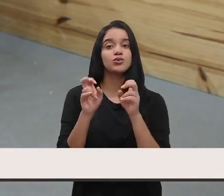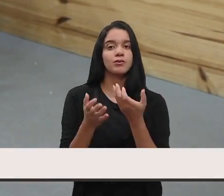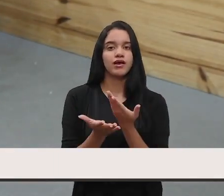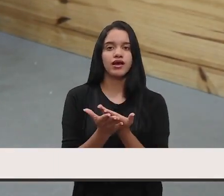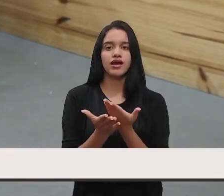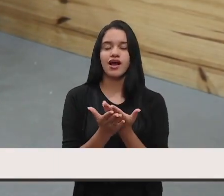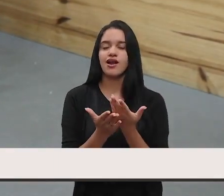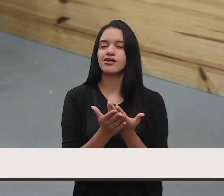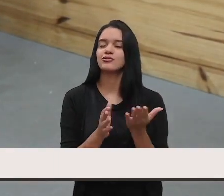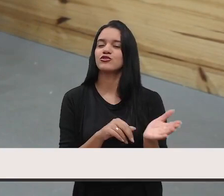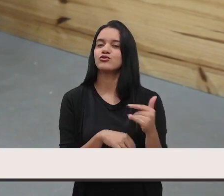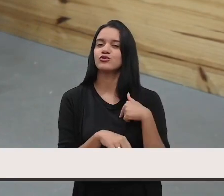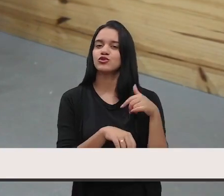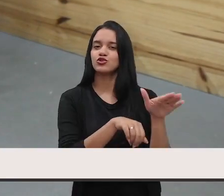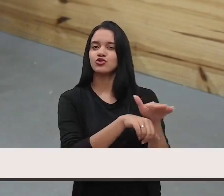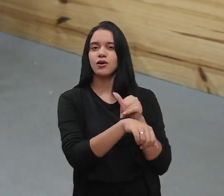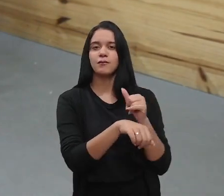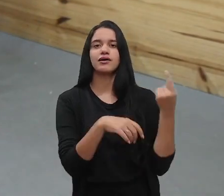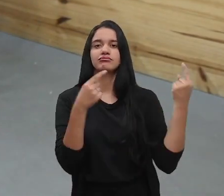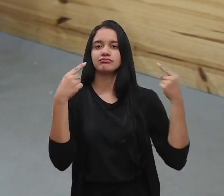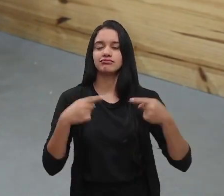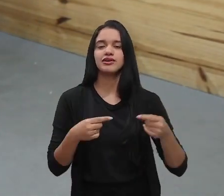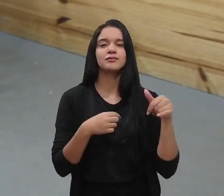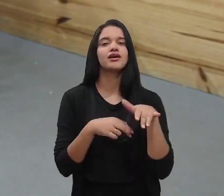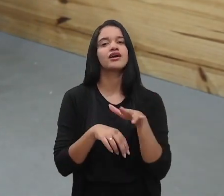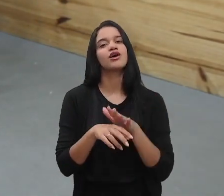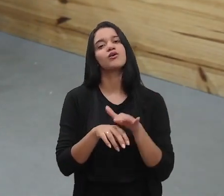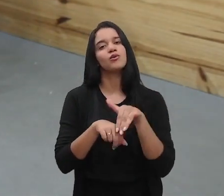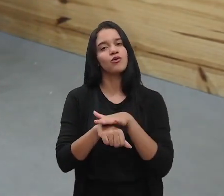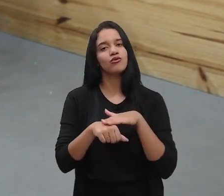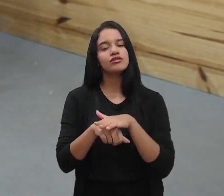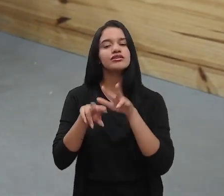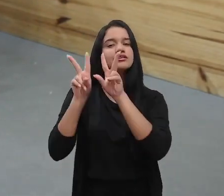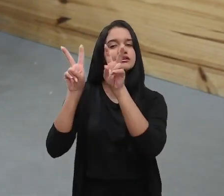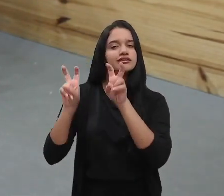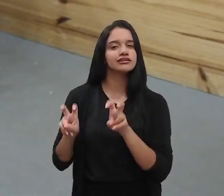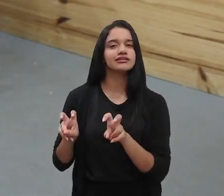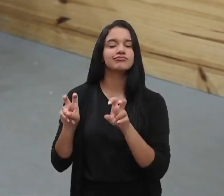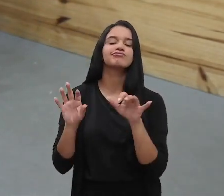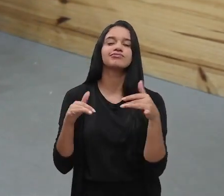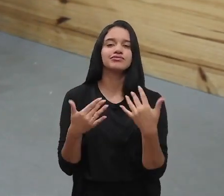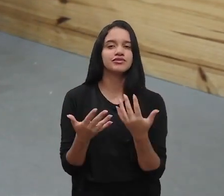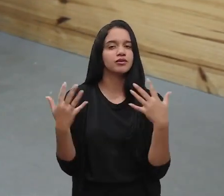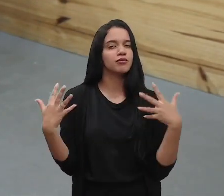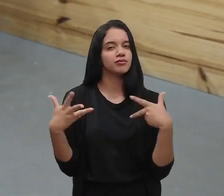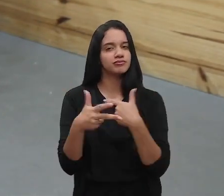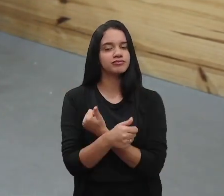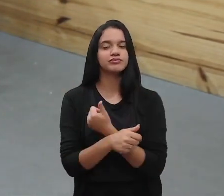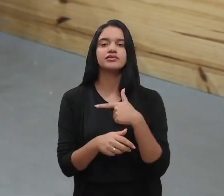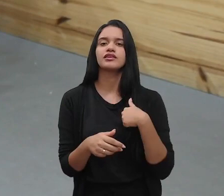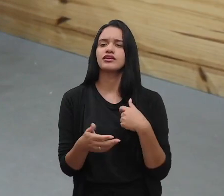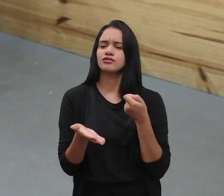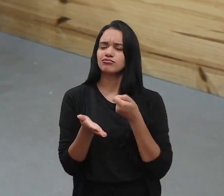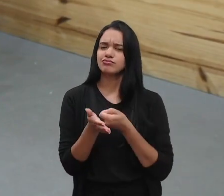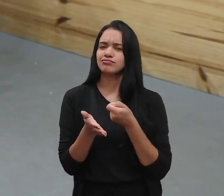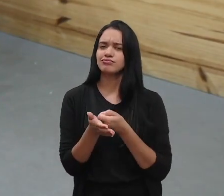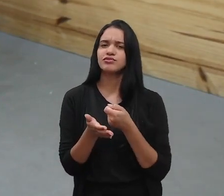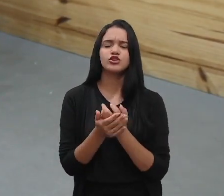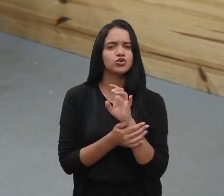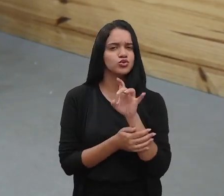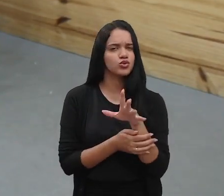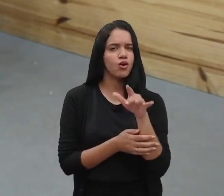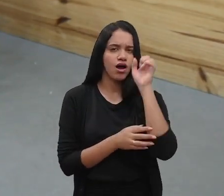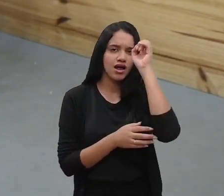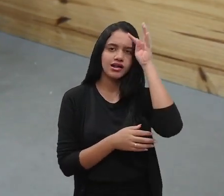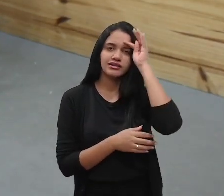para o desafio aqui para a gente conversar sobre esses temas que são temas riquíssimos e que exigem da gente ver não só a